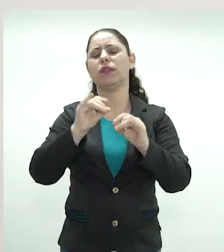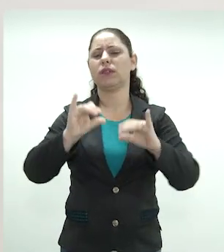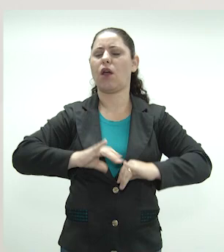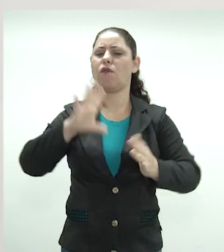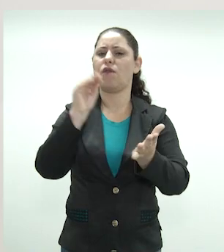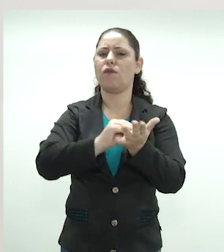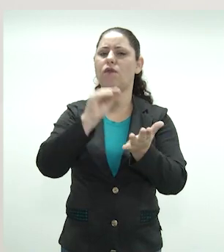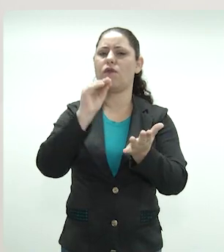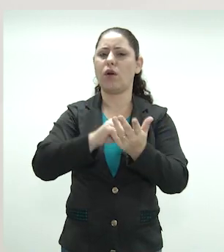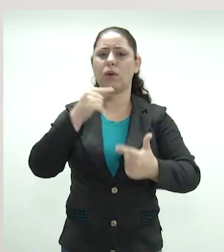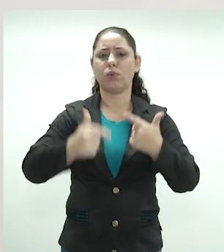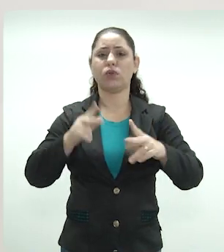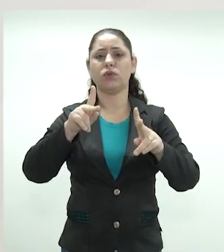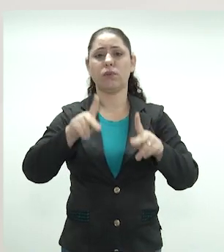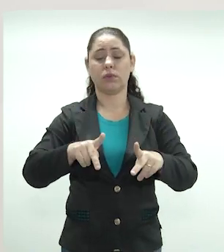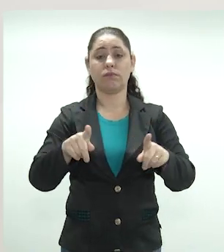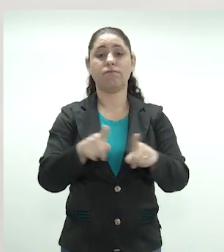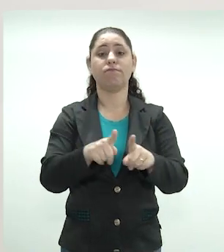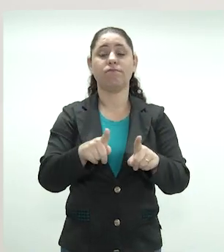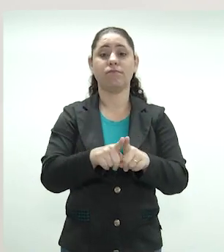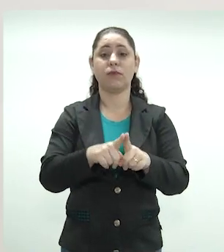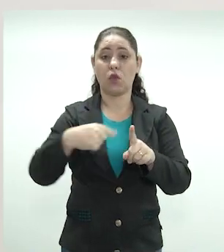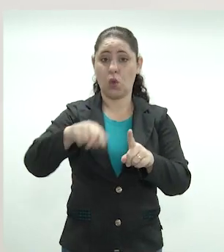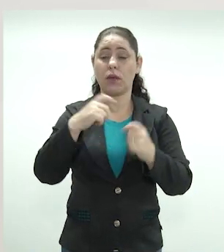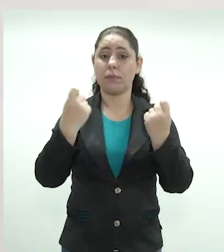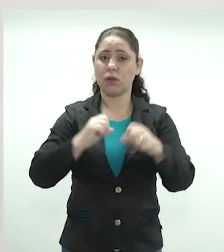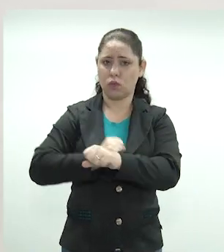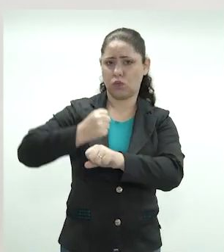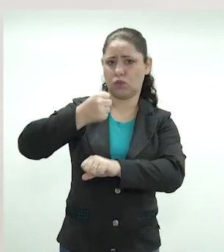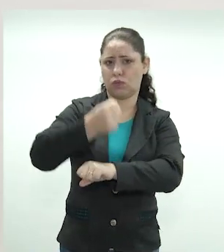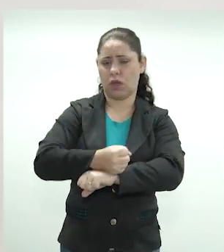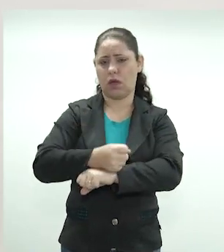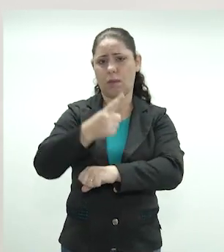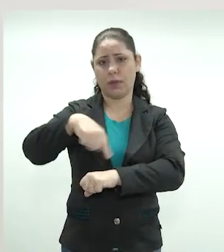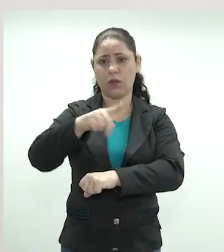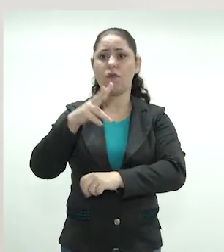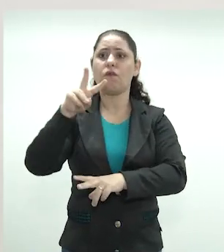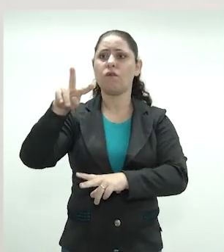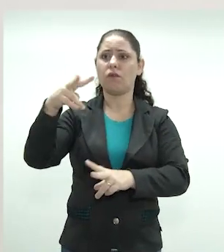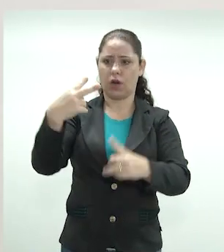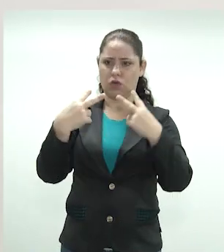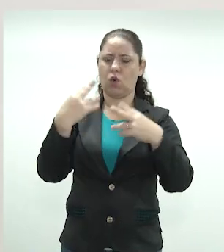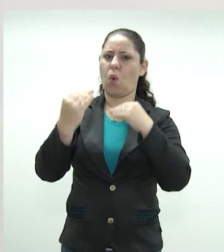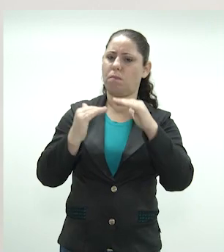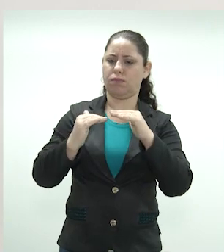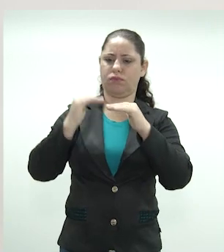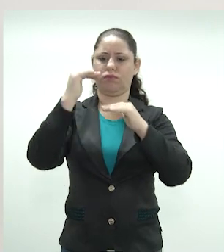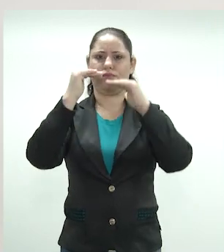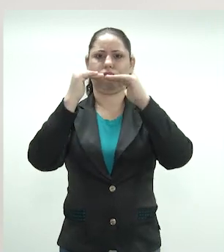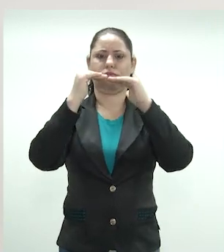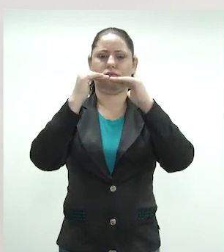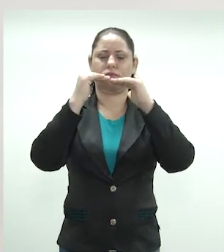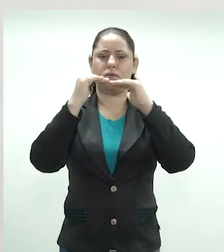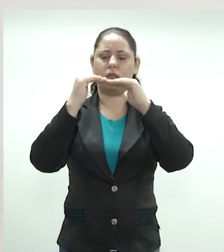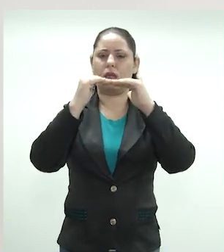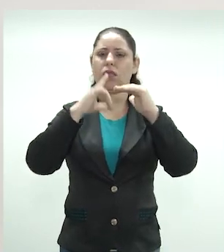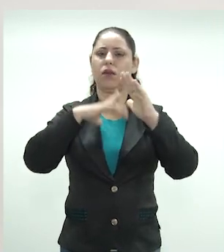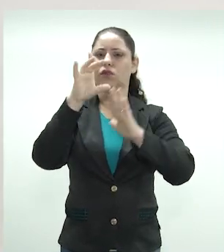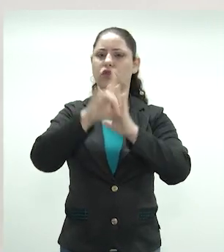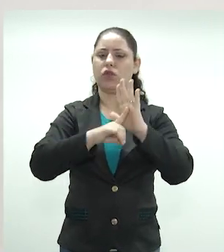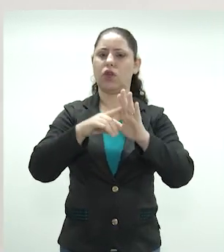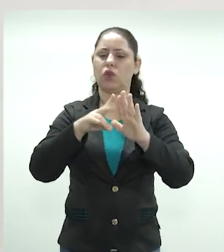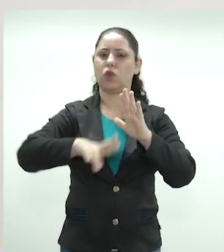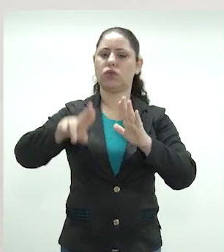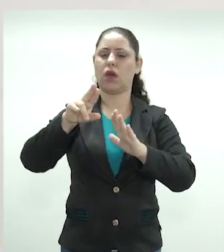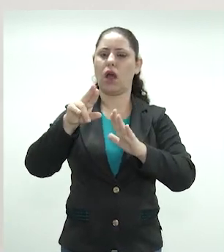ponta a falta dessa política pública, a gente tem que lutar para que eles vejam a gente como igual, para que a gente tenha direito